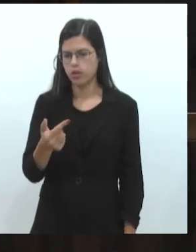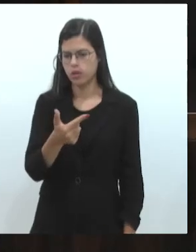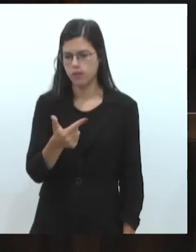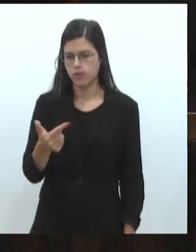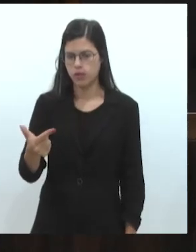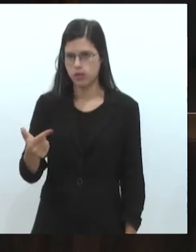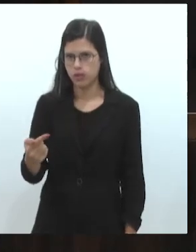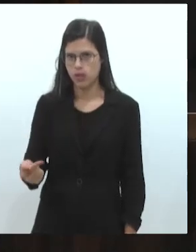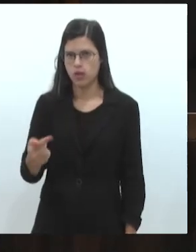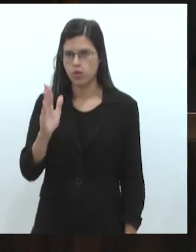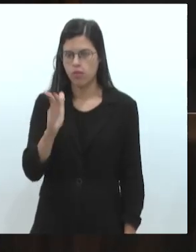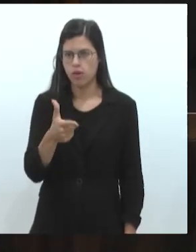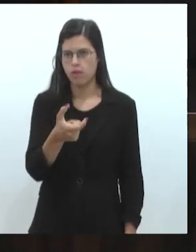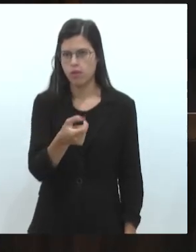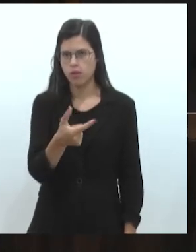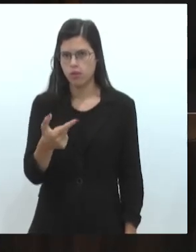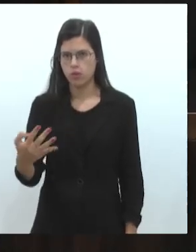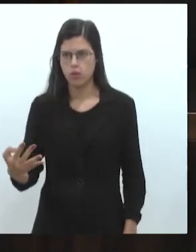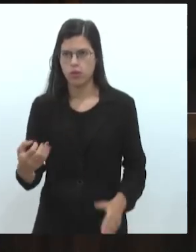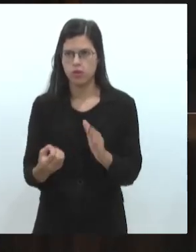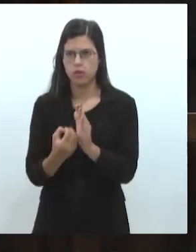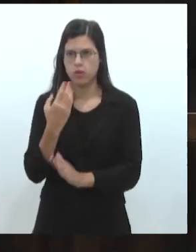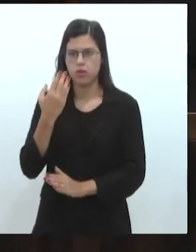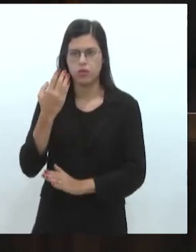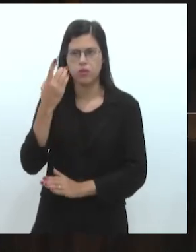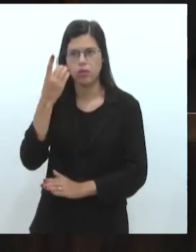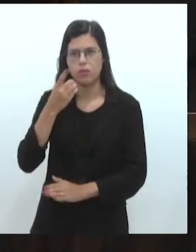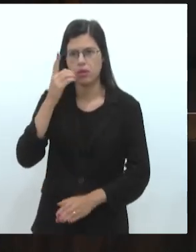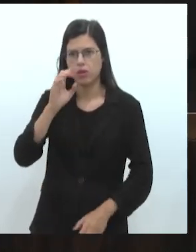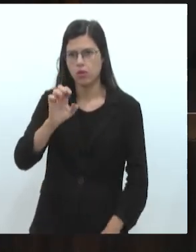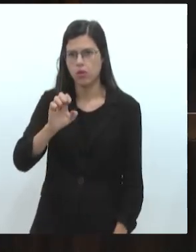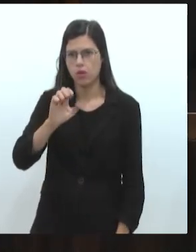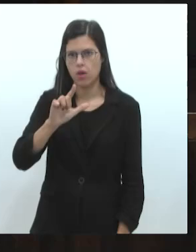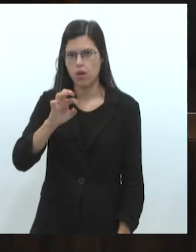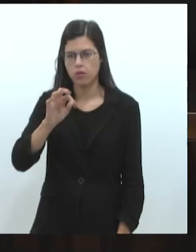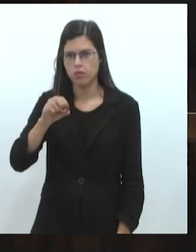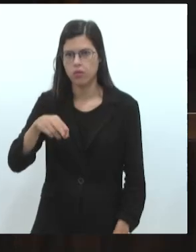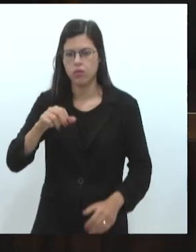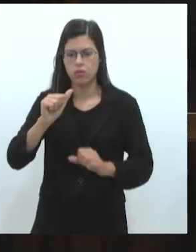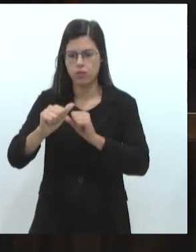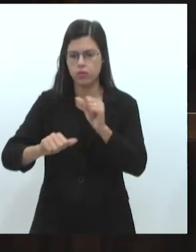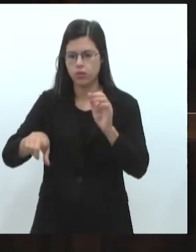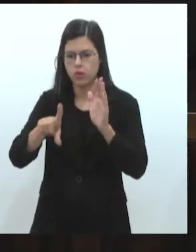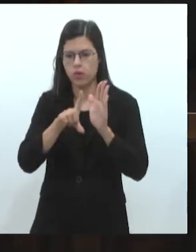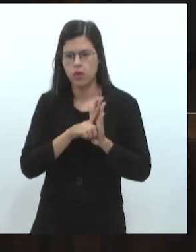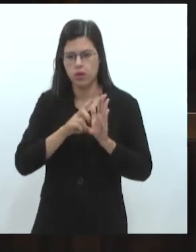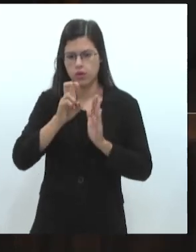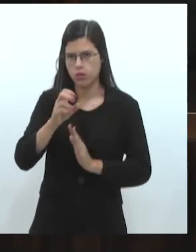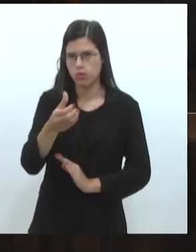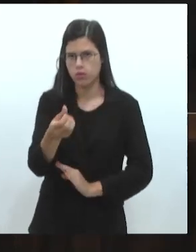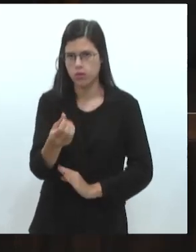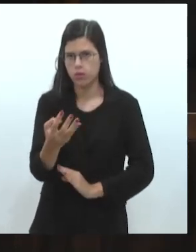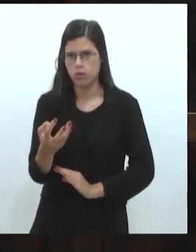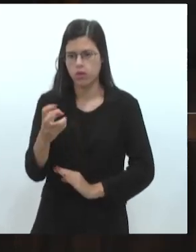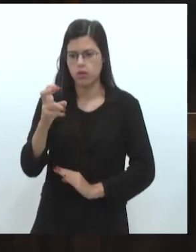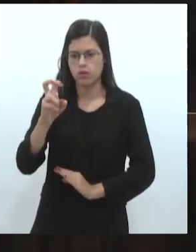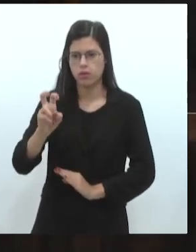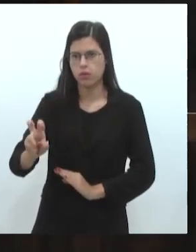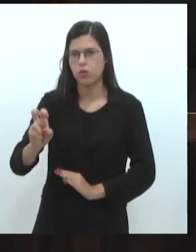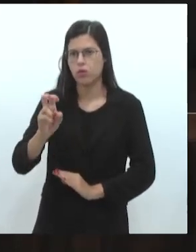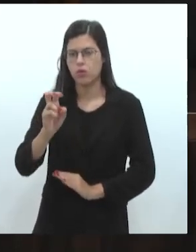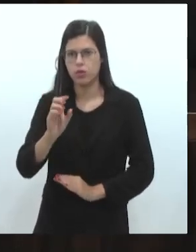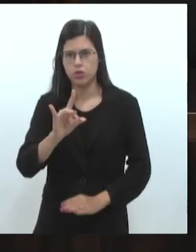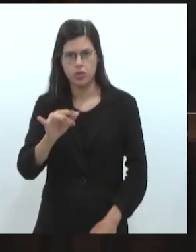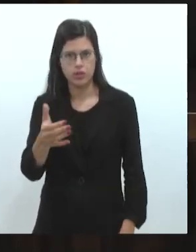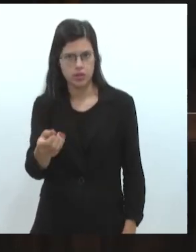de 2024, de autoria do deputado Elton Cristo, que altera a lei 5.645, de 6 de janeiro